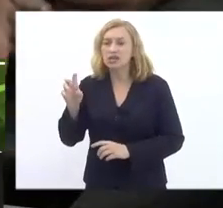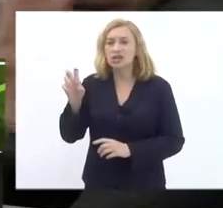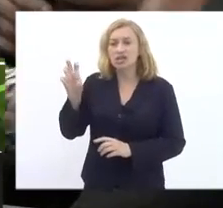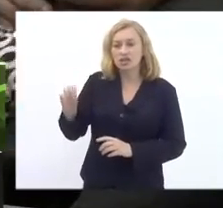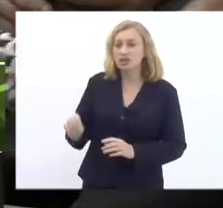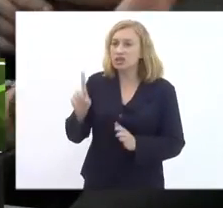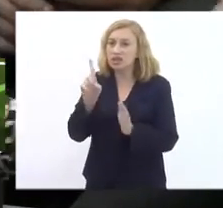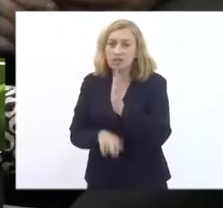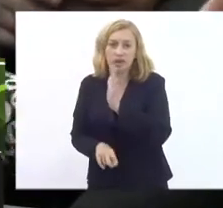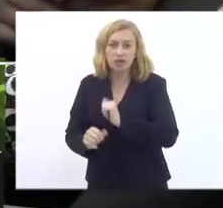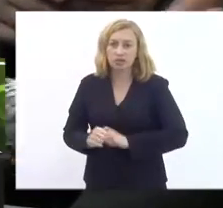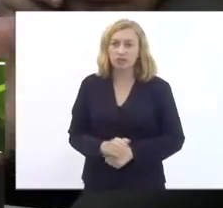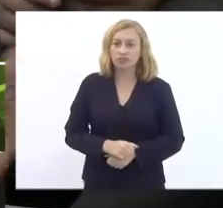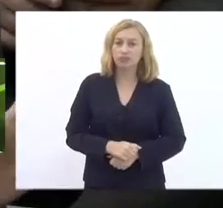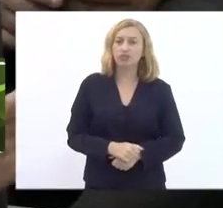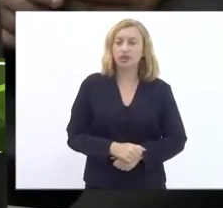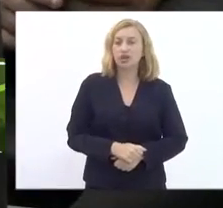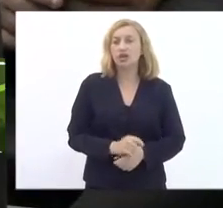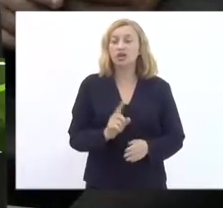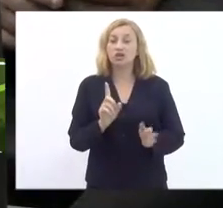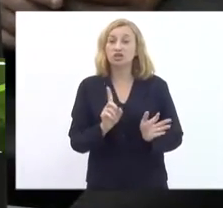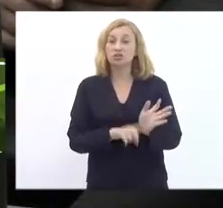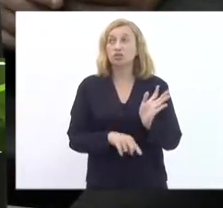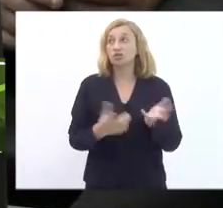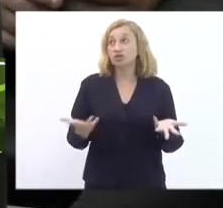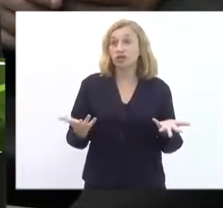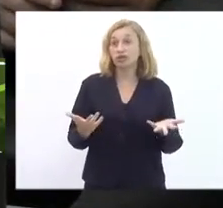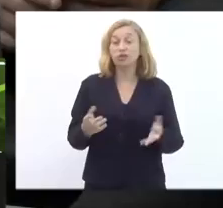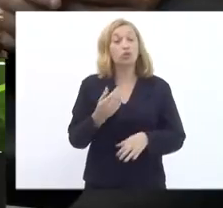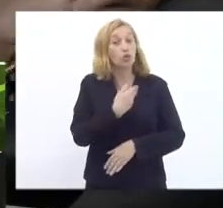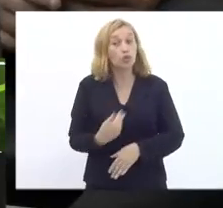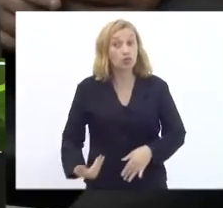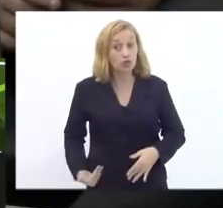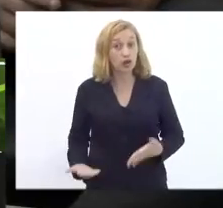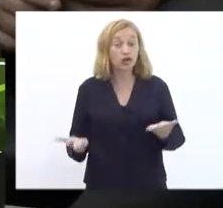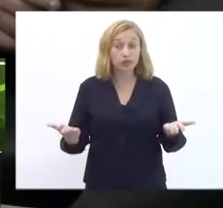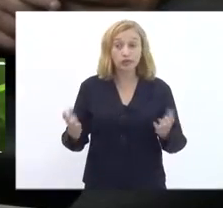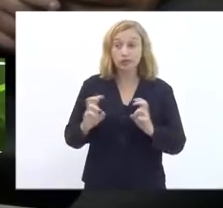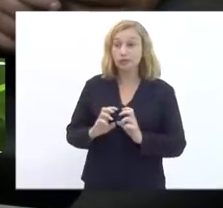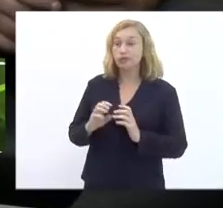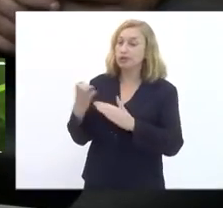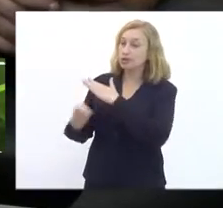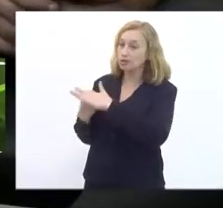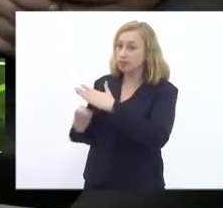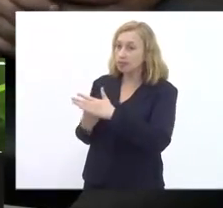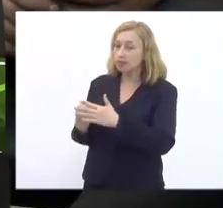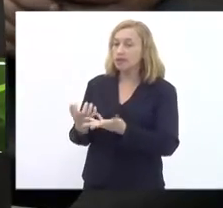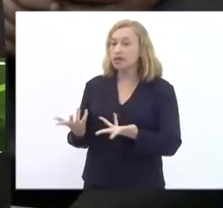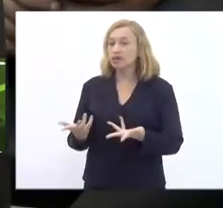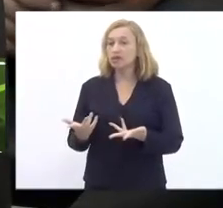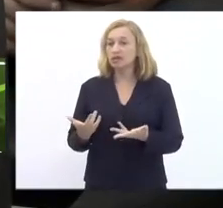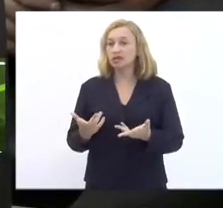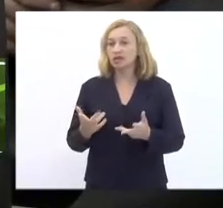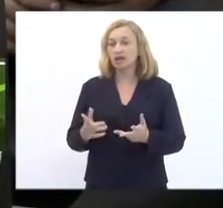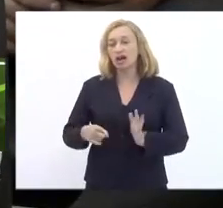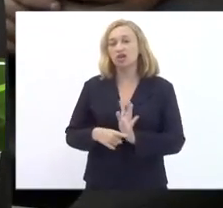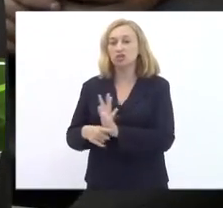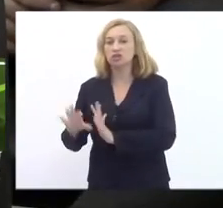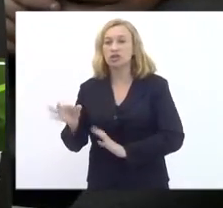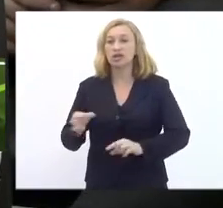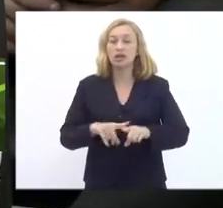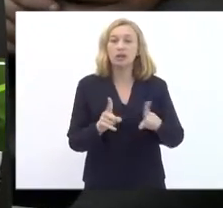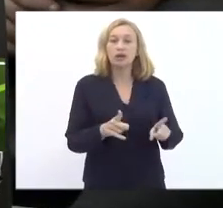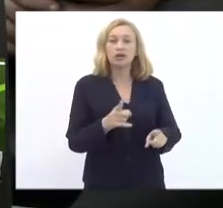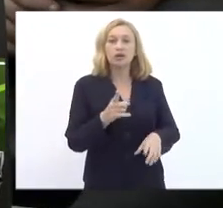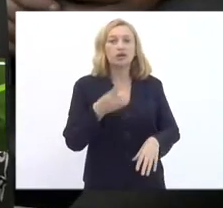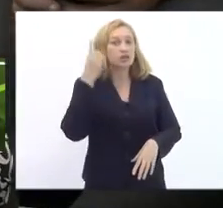a compensação que se dê aí, que o governo dê, a supervia, a compensação necessária. Agora, o deputado Guilherme